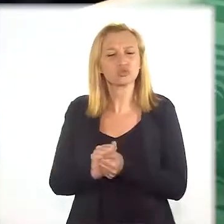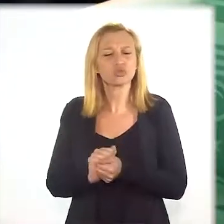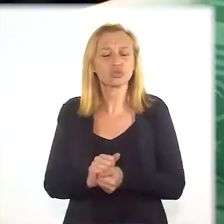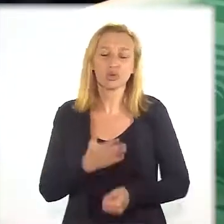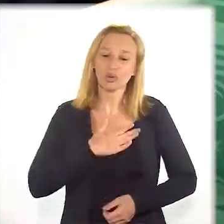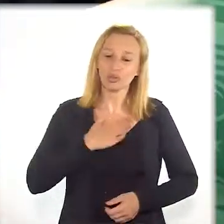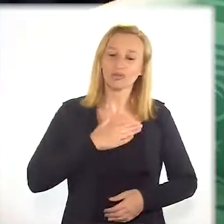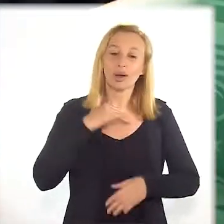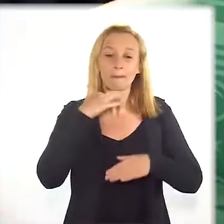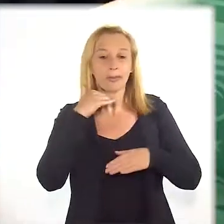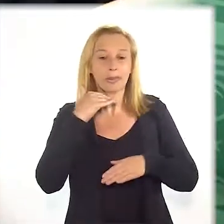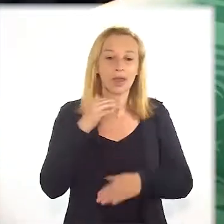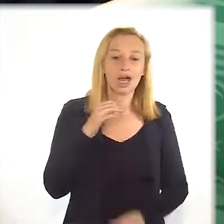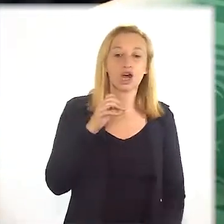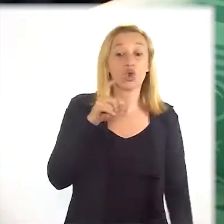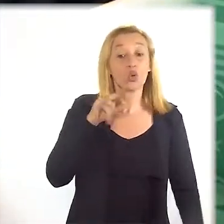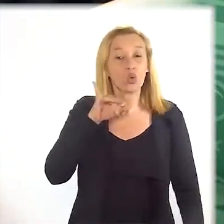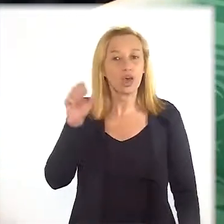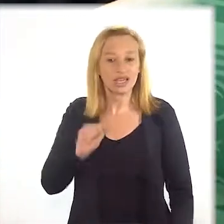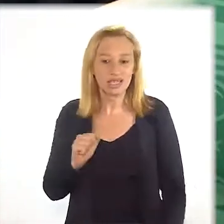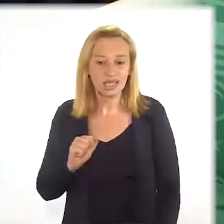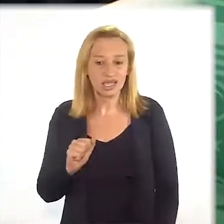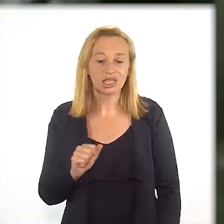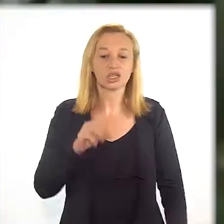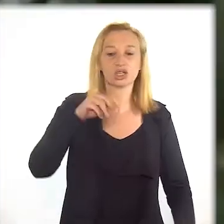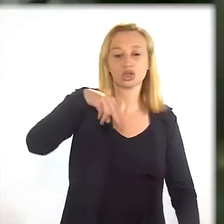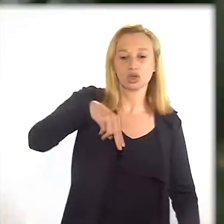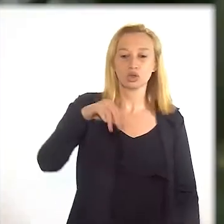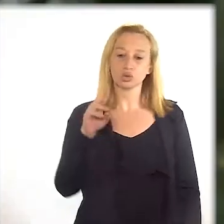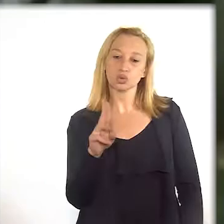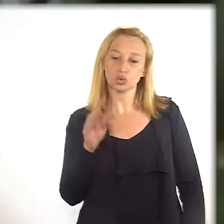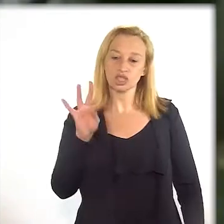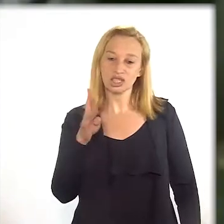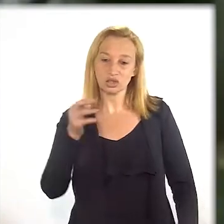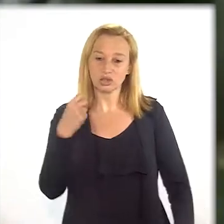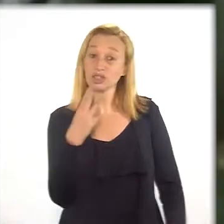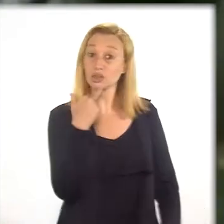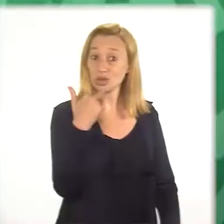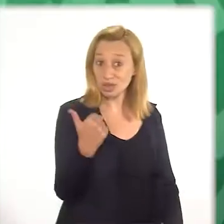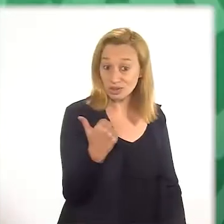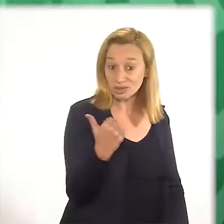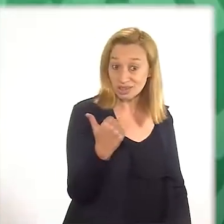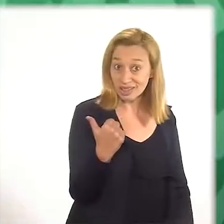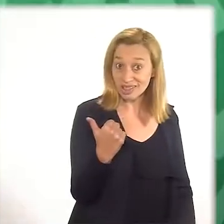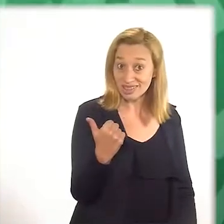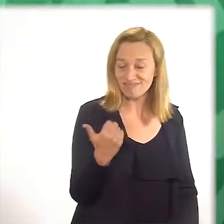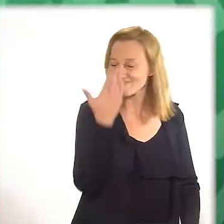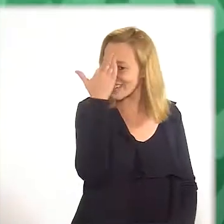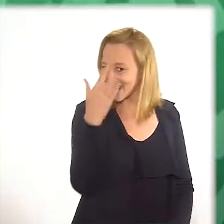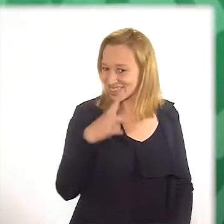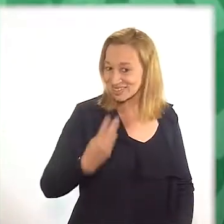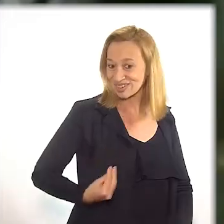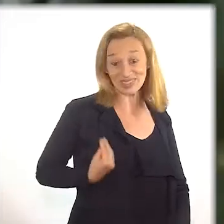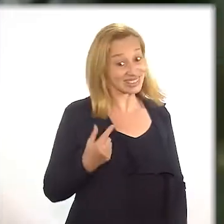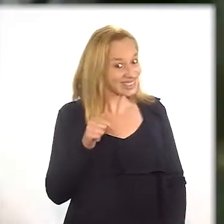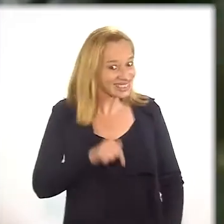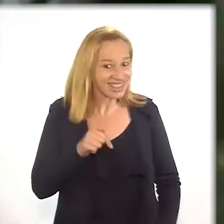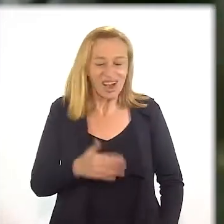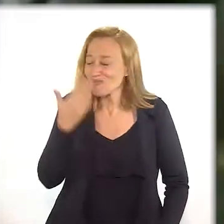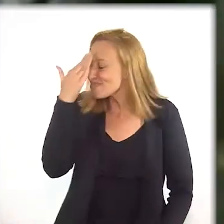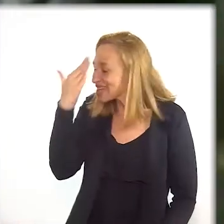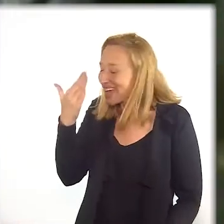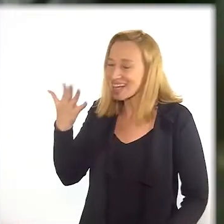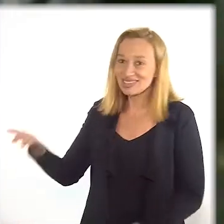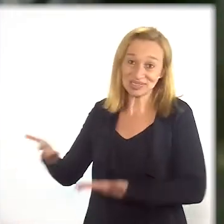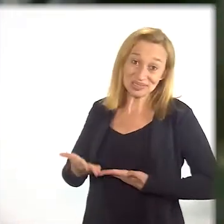bate-papo de hoje é a Elisa Mendonça, que é nutricionista do Instituto Desiderata. Elisa, obrigada pela sua presença. Agradeço